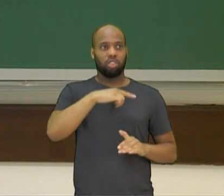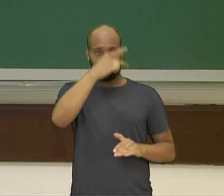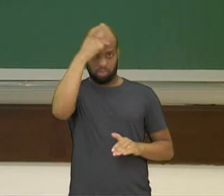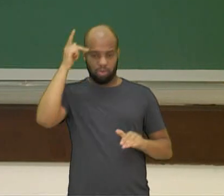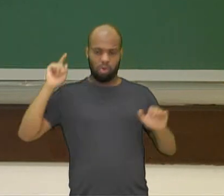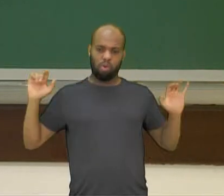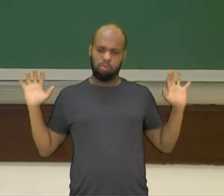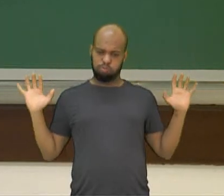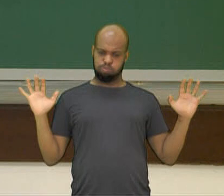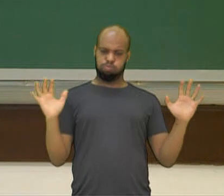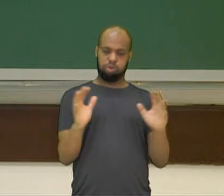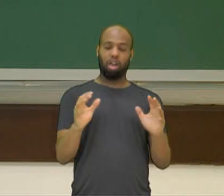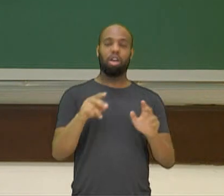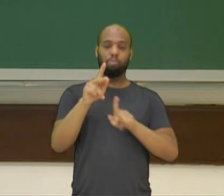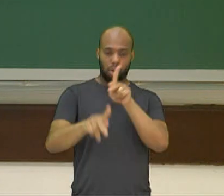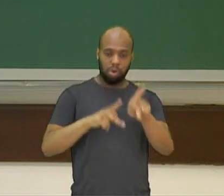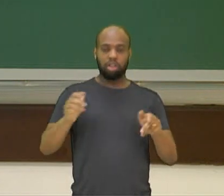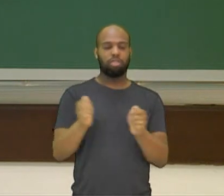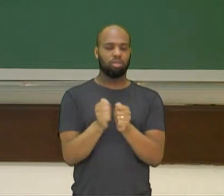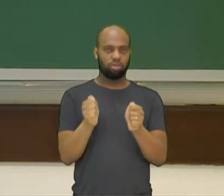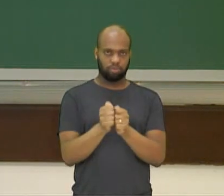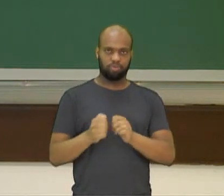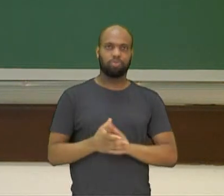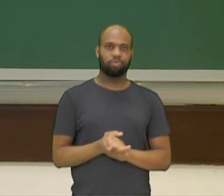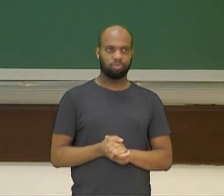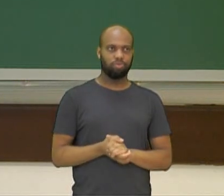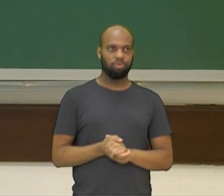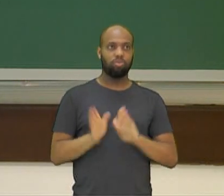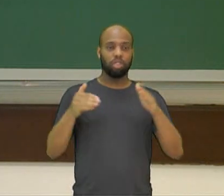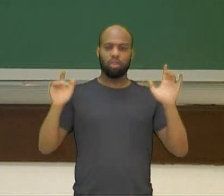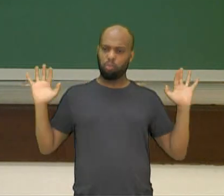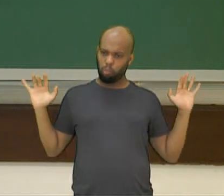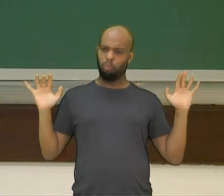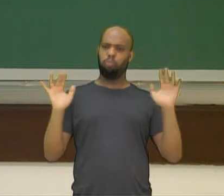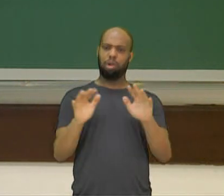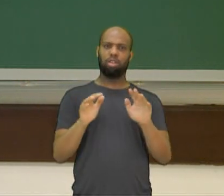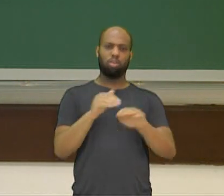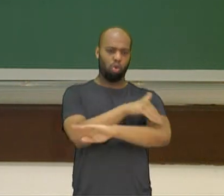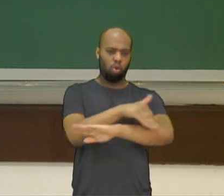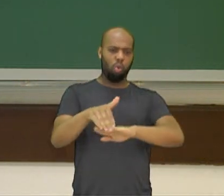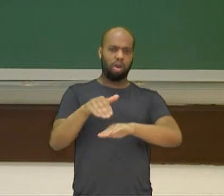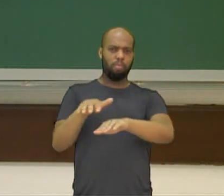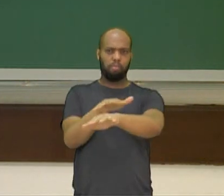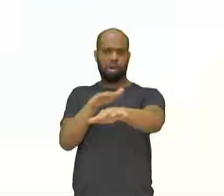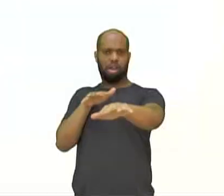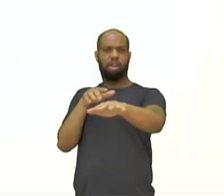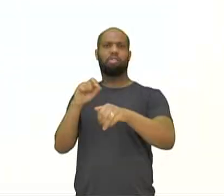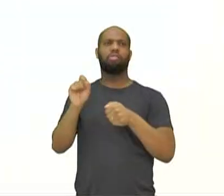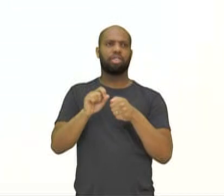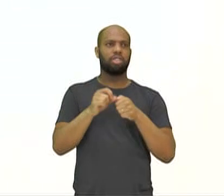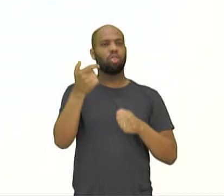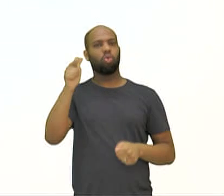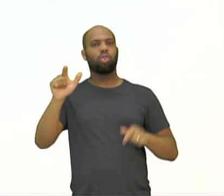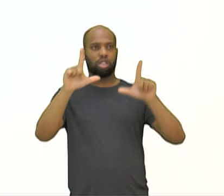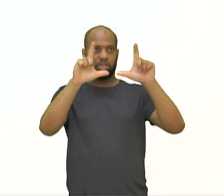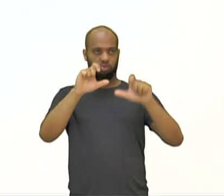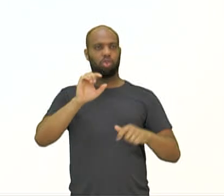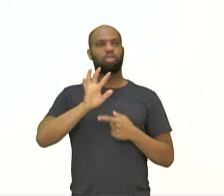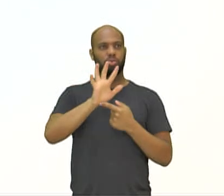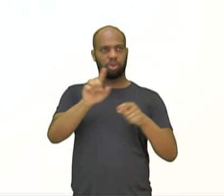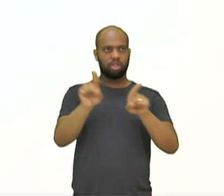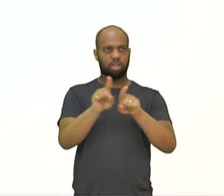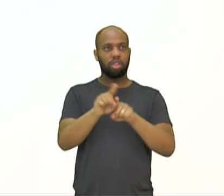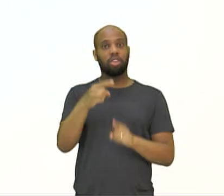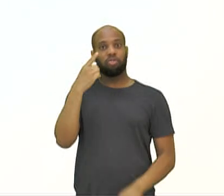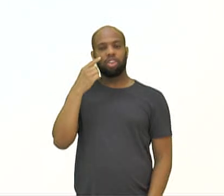da massa de populares, do povo. Tá? Então, o povo saía mesmo às ruas. Aqui outra imagem, né?